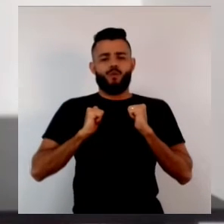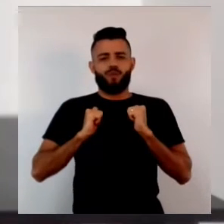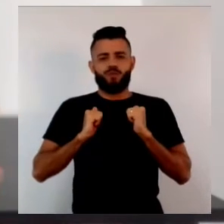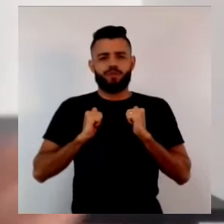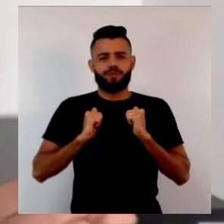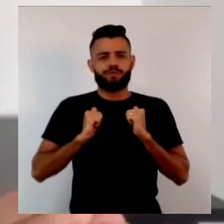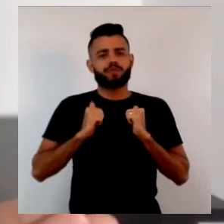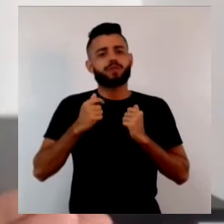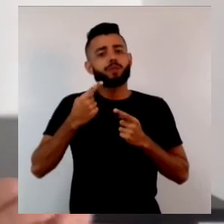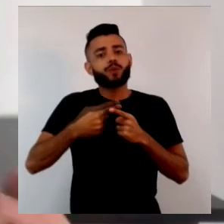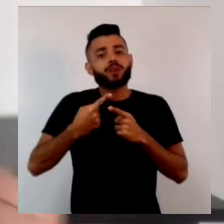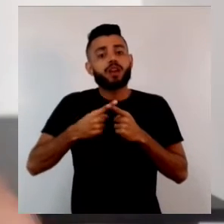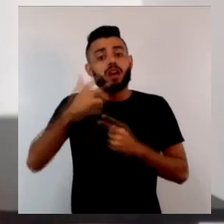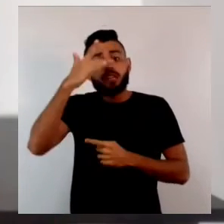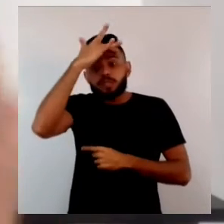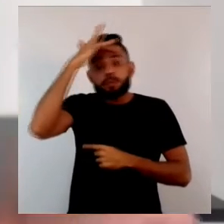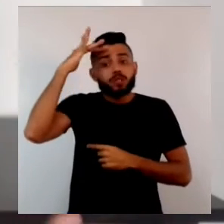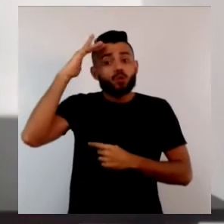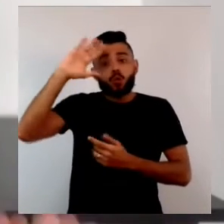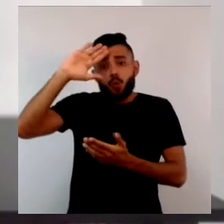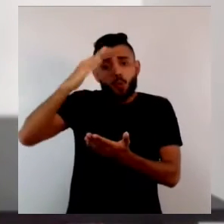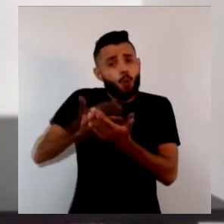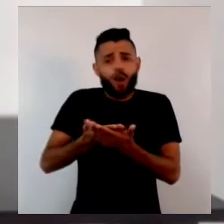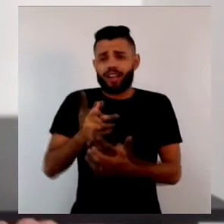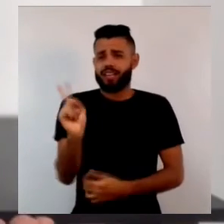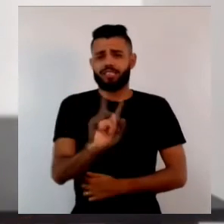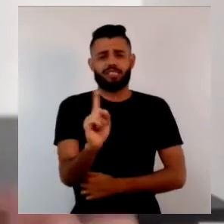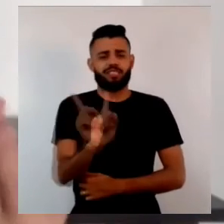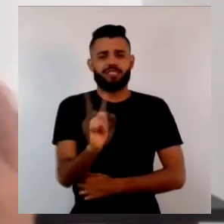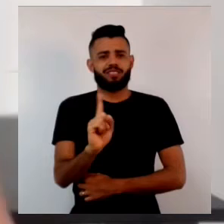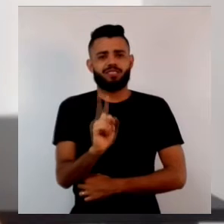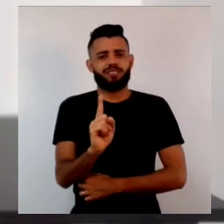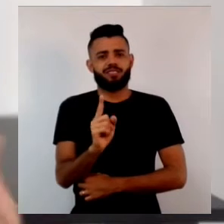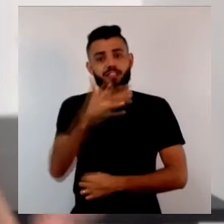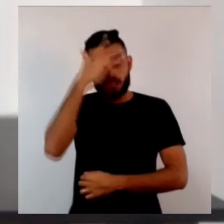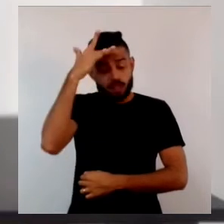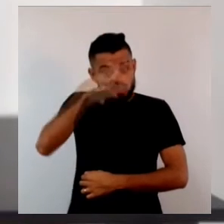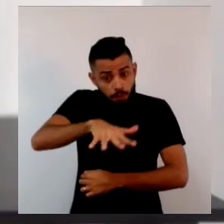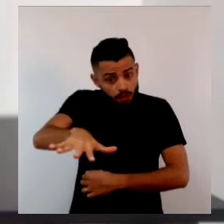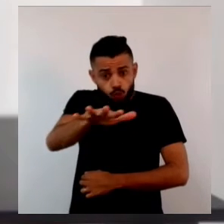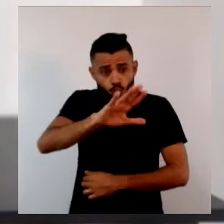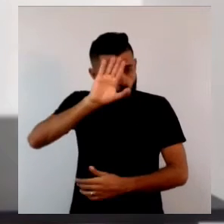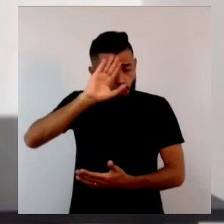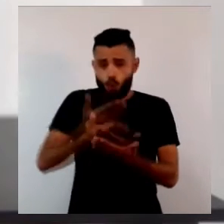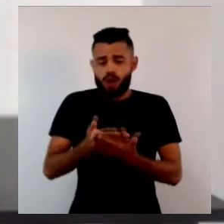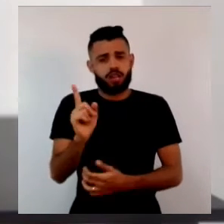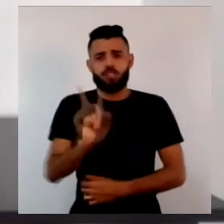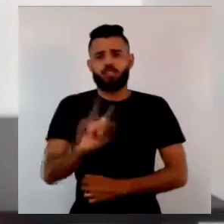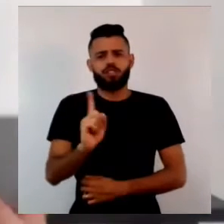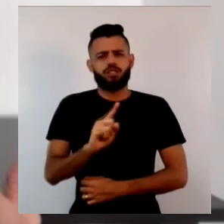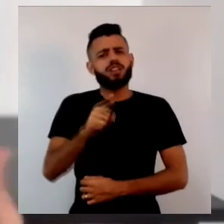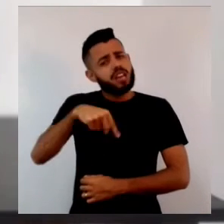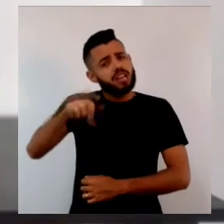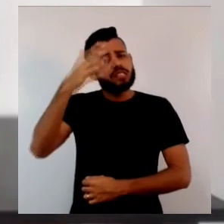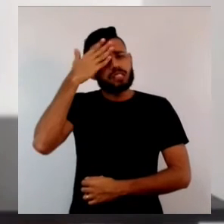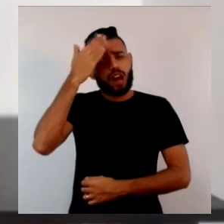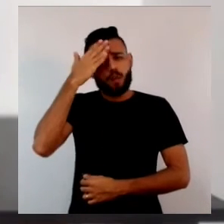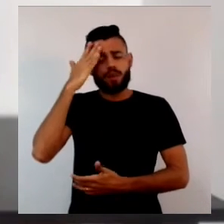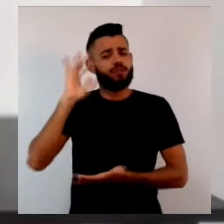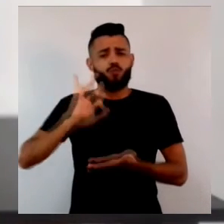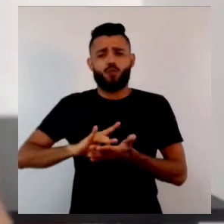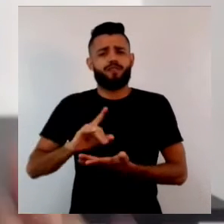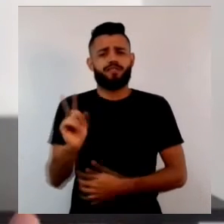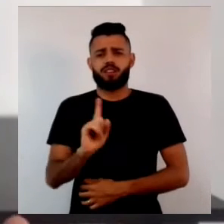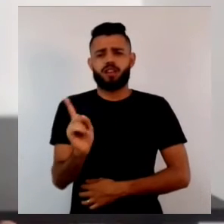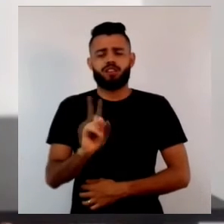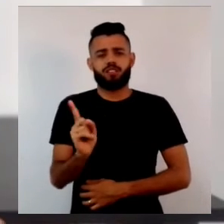não acreditam mais nisso. O público não acredita. O público sabe que isso não é verdade, né? Então, a gente tem que passar, eu acho que